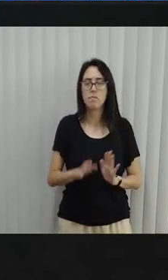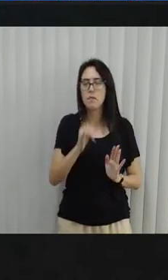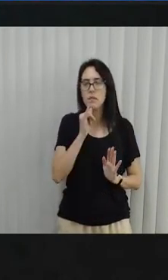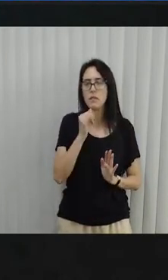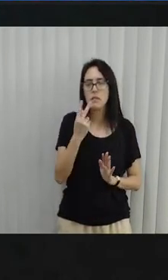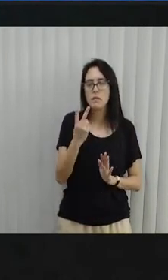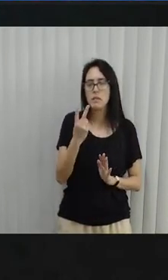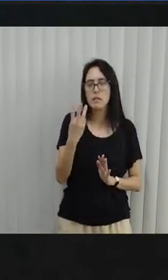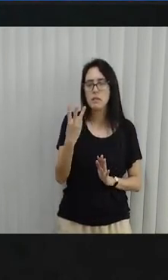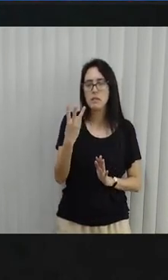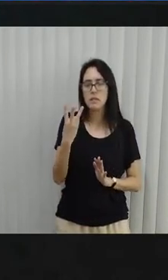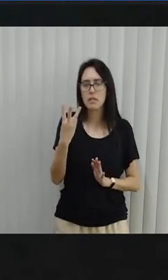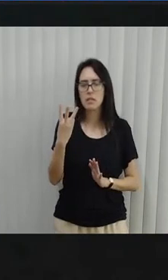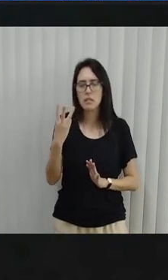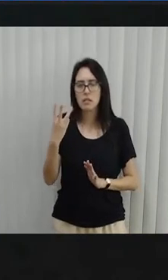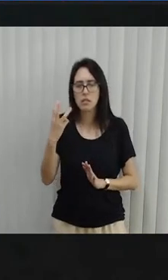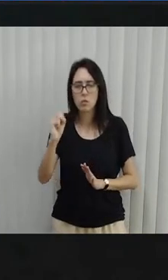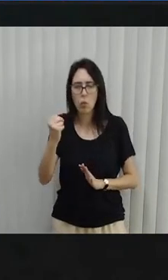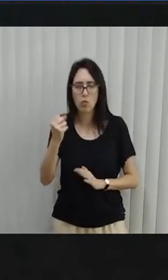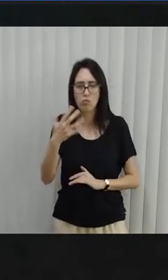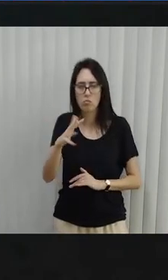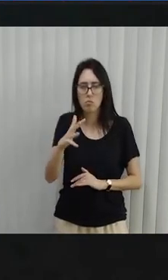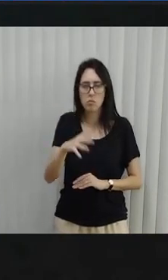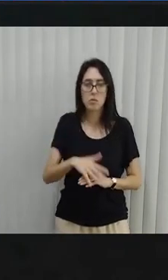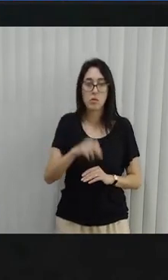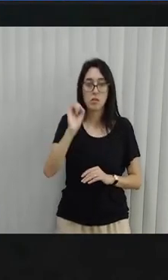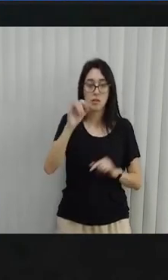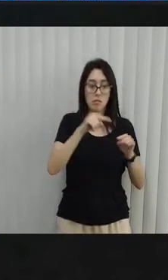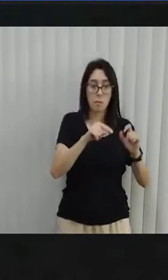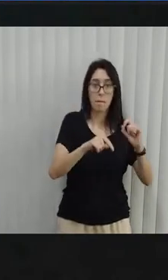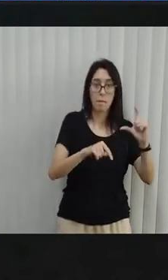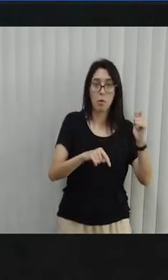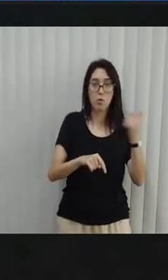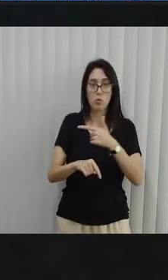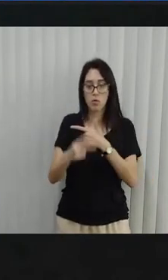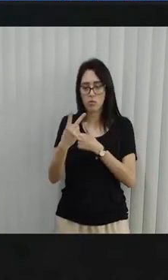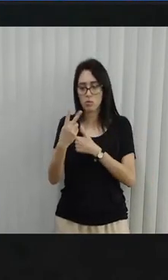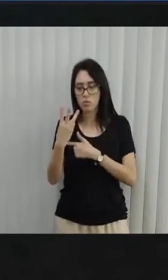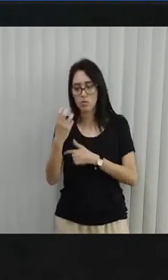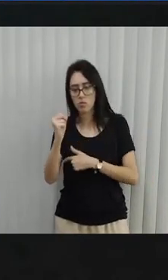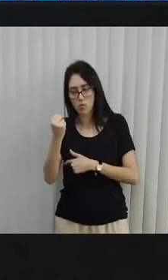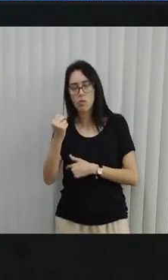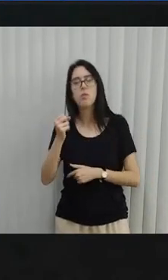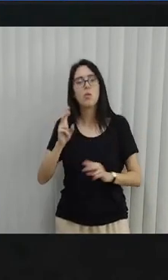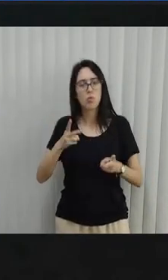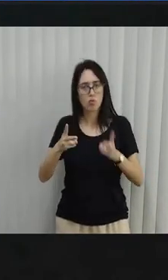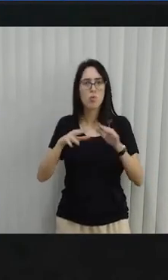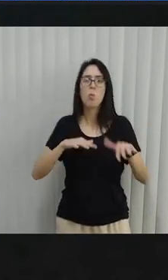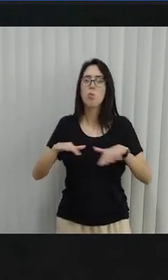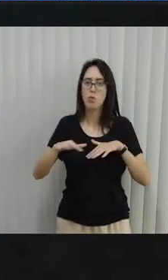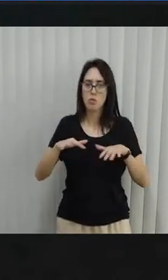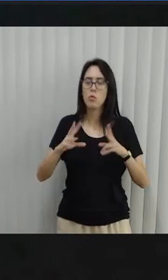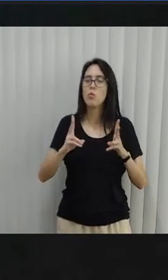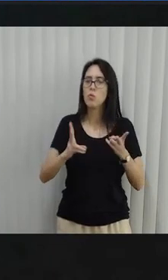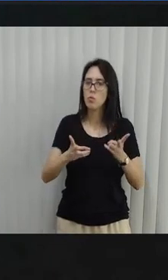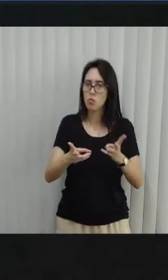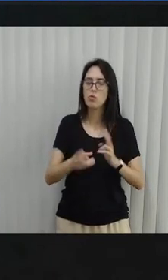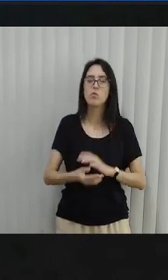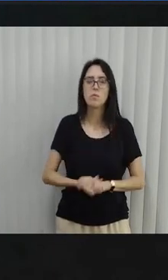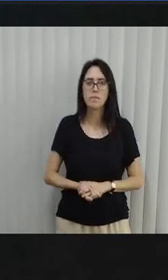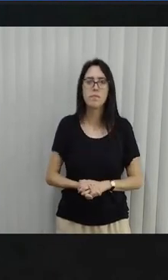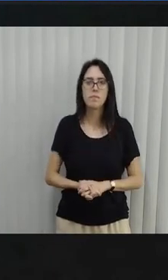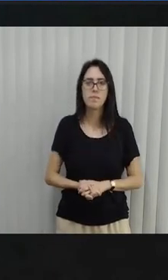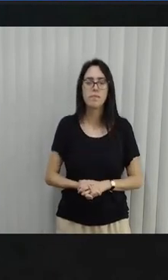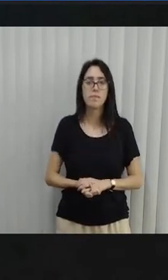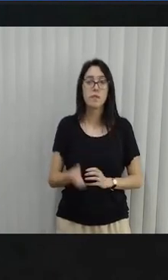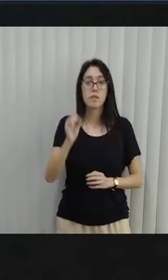238. Se a posição dele for maior que 238, aqui, ó, se ele estiver aqui, ele continua se movimentando, se ele estiver aqui, continua se movimentando, aqui também, só que quando ele